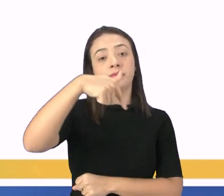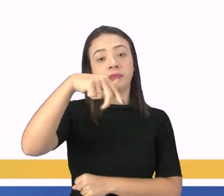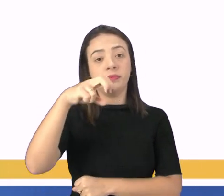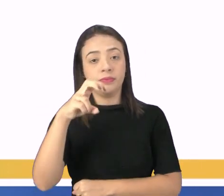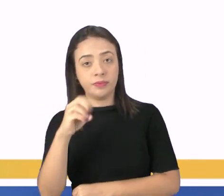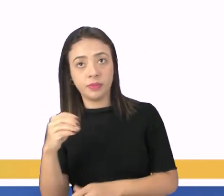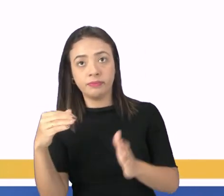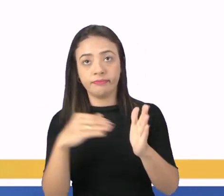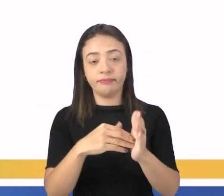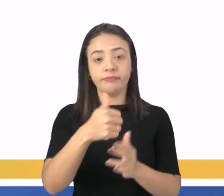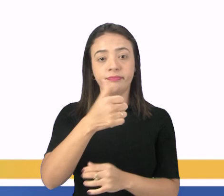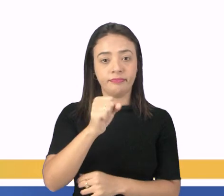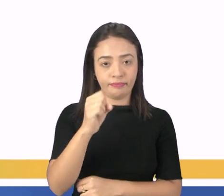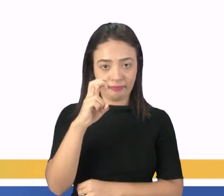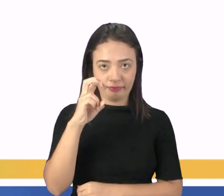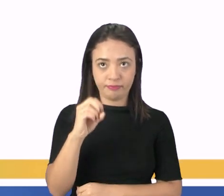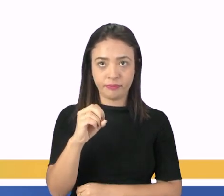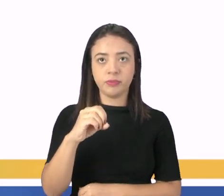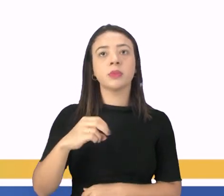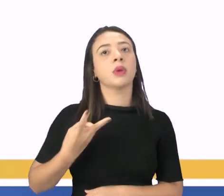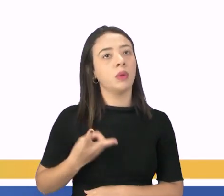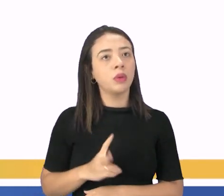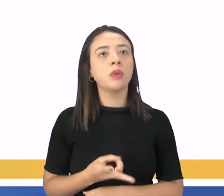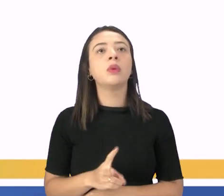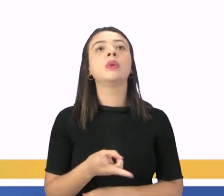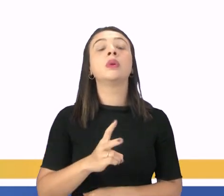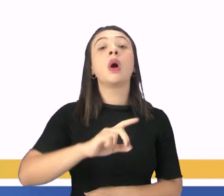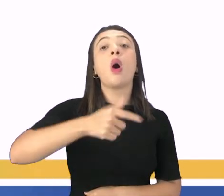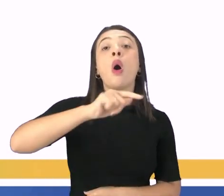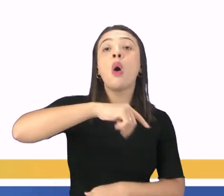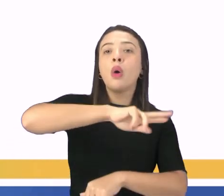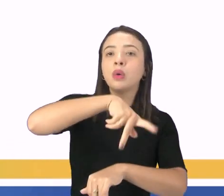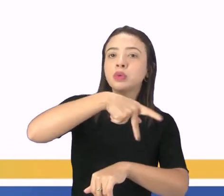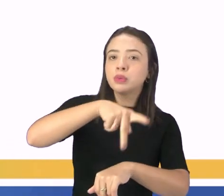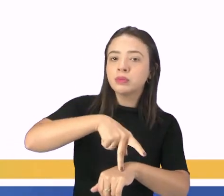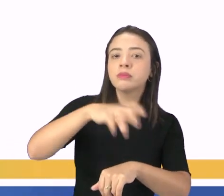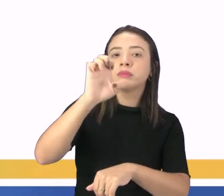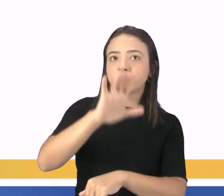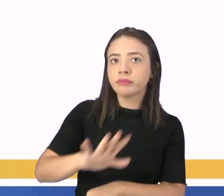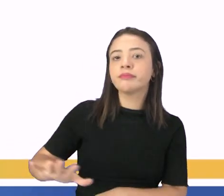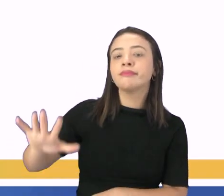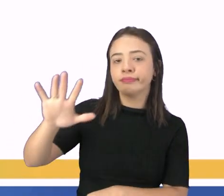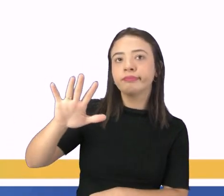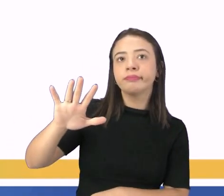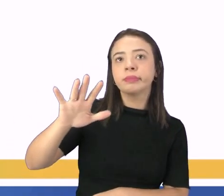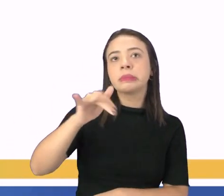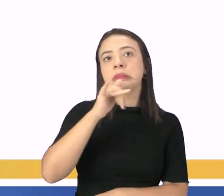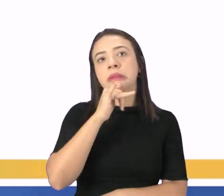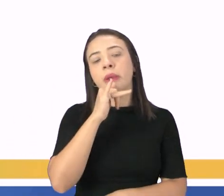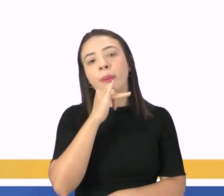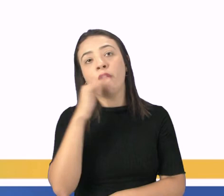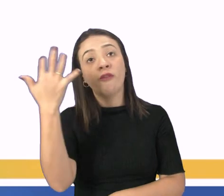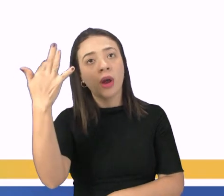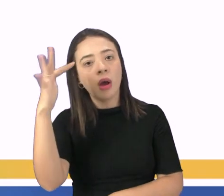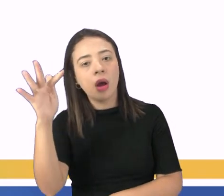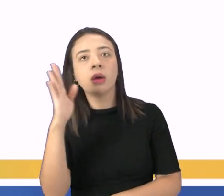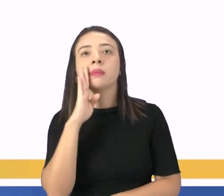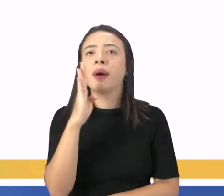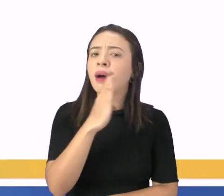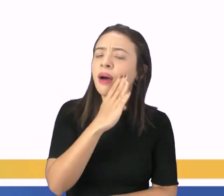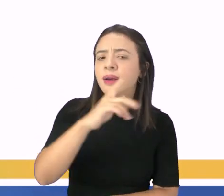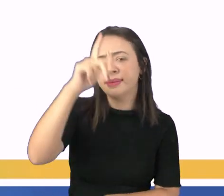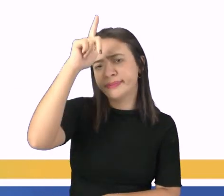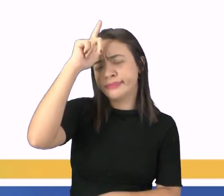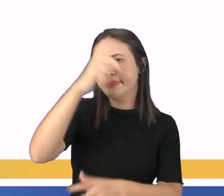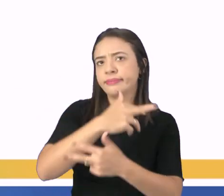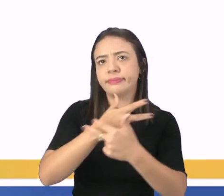a 1850, estendendo-se depois aos demais países da Europa Ocidental, como França, Bélgica, Alemanha,